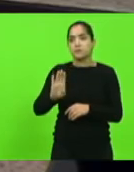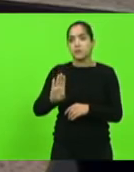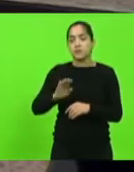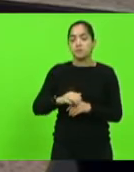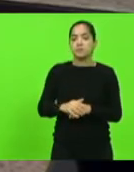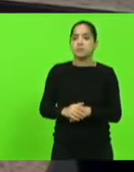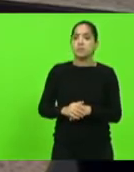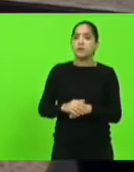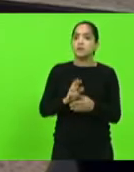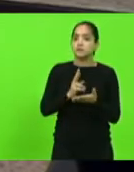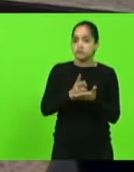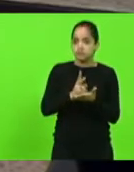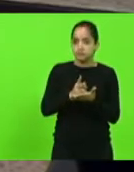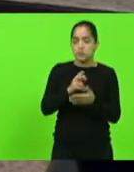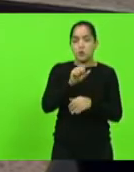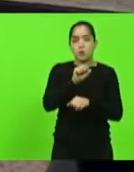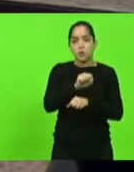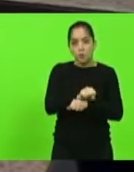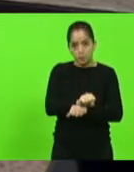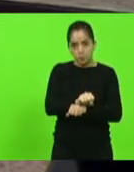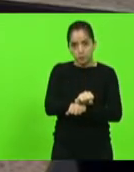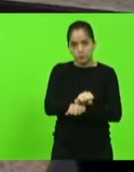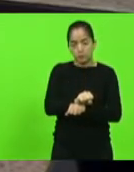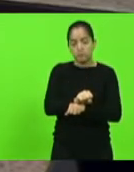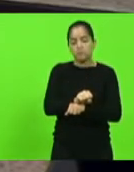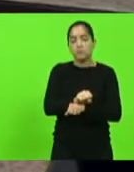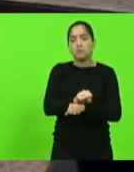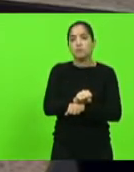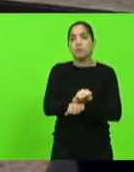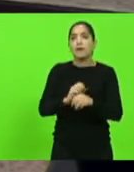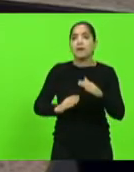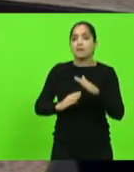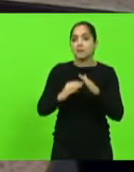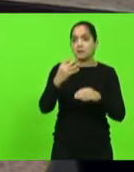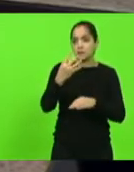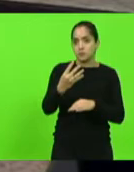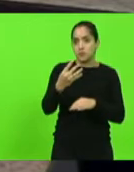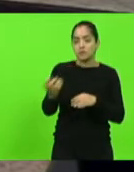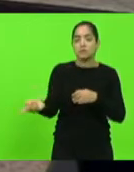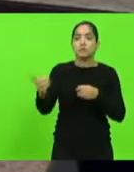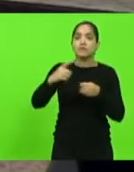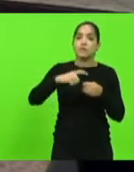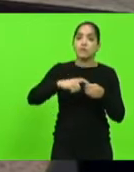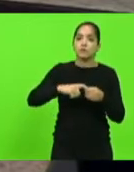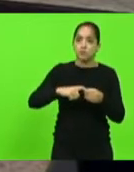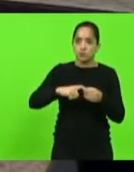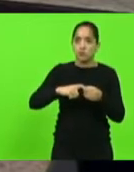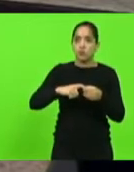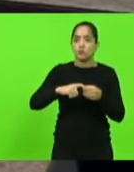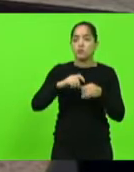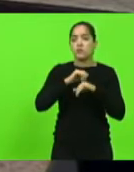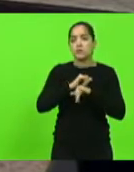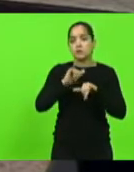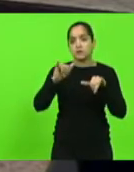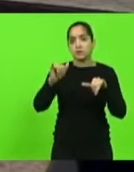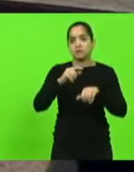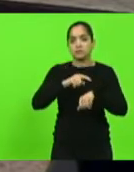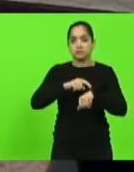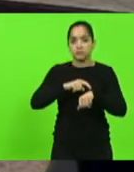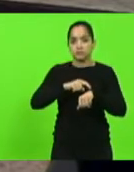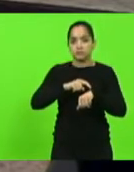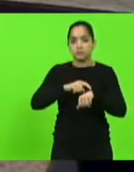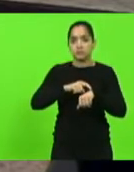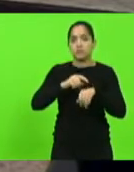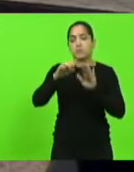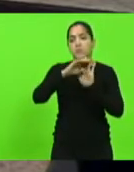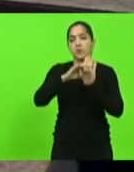contínuo. O senhor presidente suspendeu a sessão até as 16 horas. Reaberta a sessão, o senhor presidente adentrou no próximo horário. Ordem